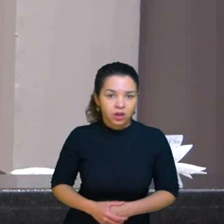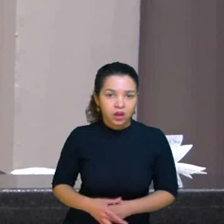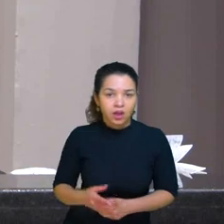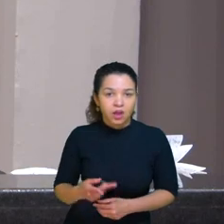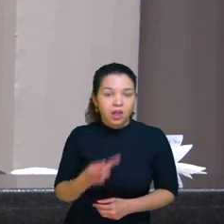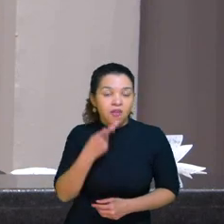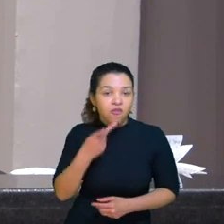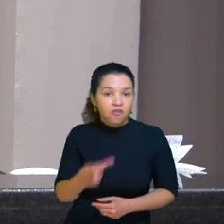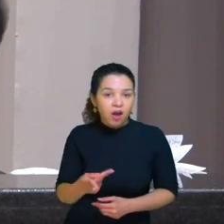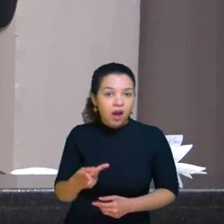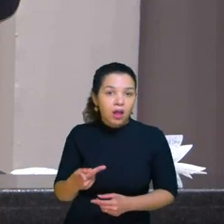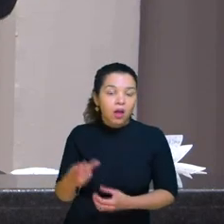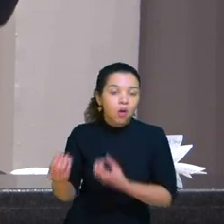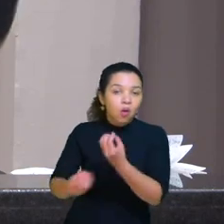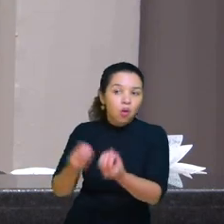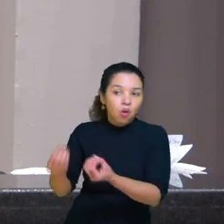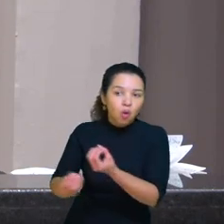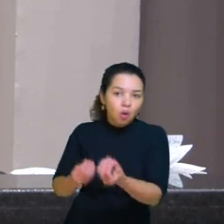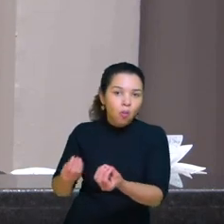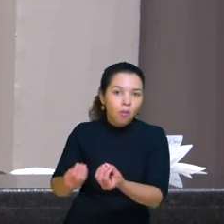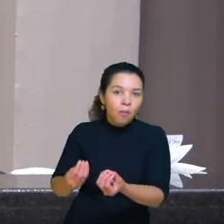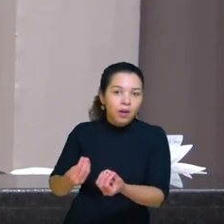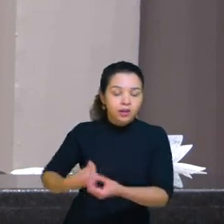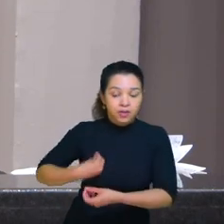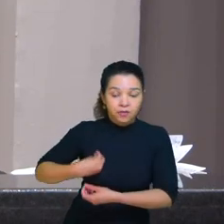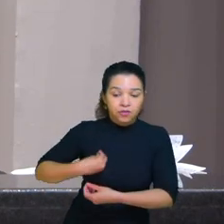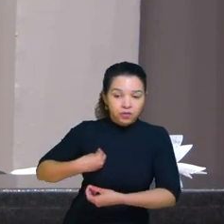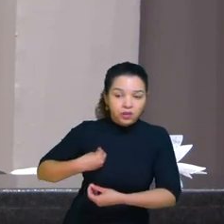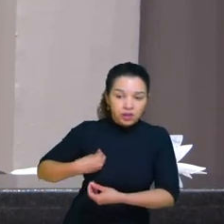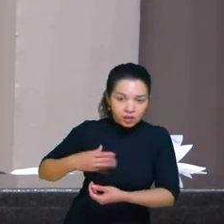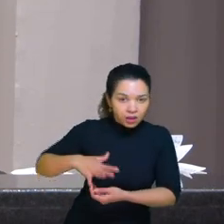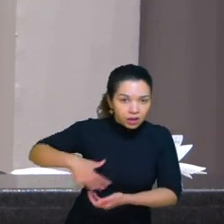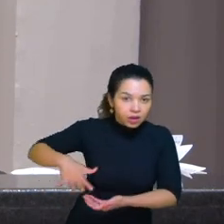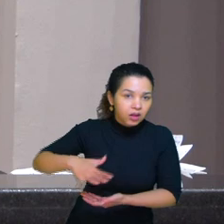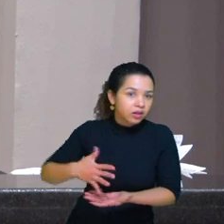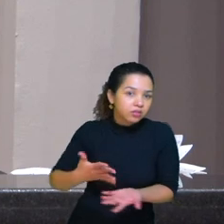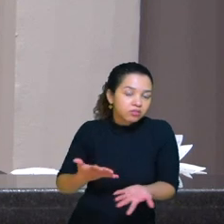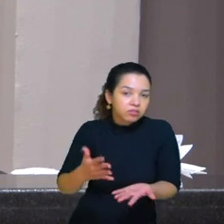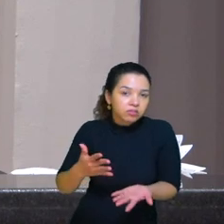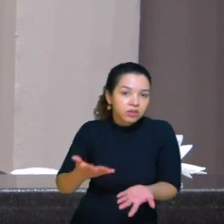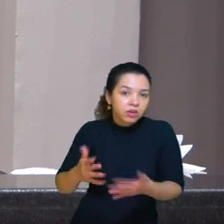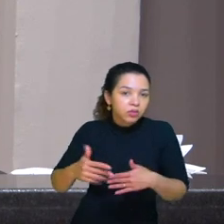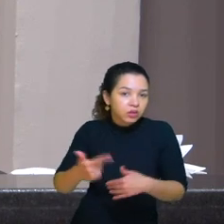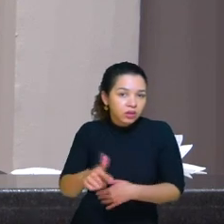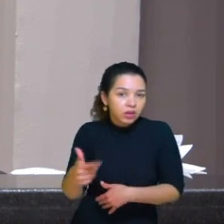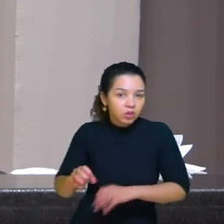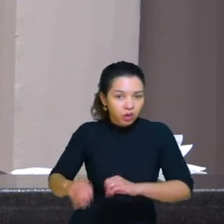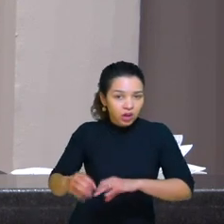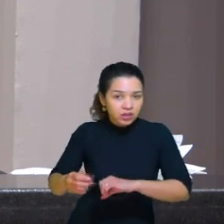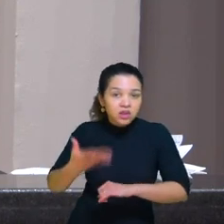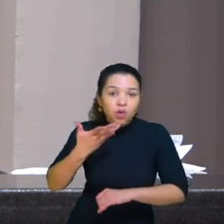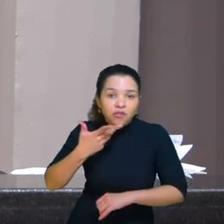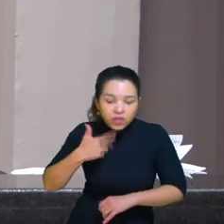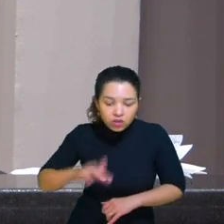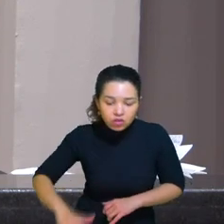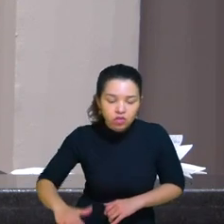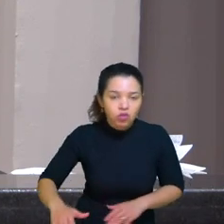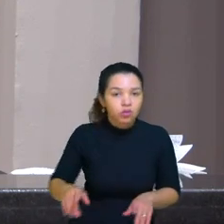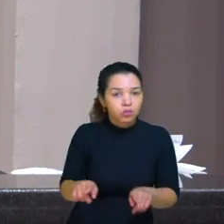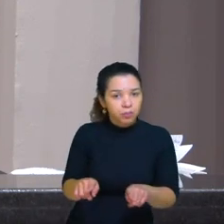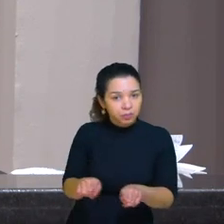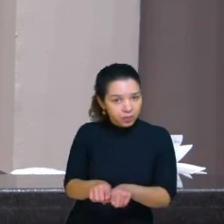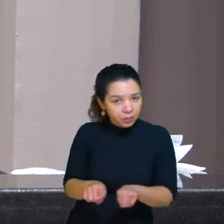fala da vivência então a especialidade do trabalho docente como a mesma coisa educação infantil educação infantil precisa ser